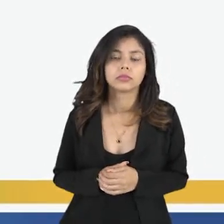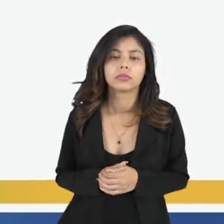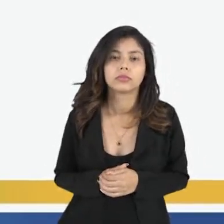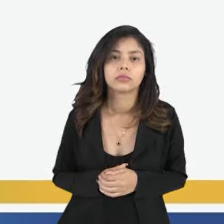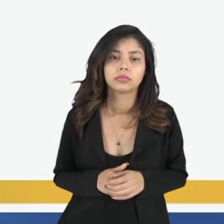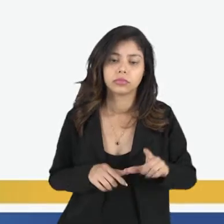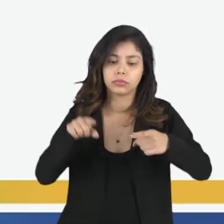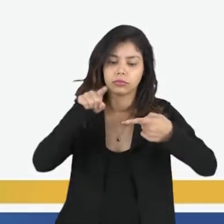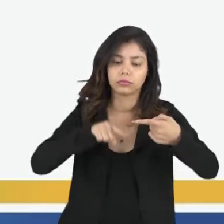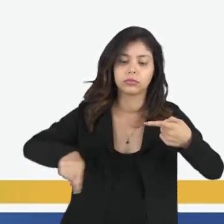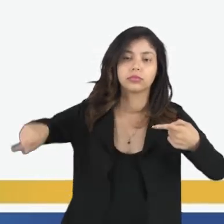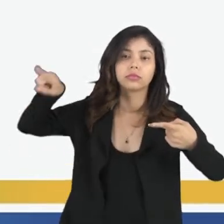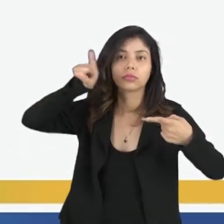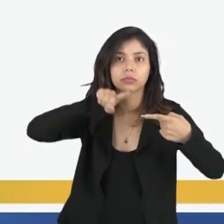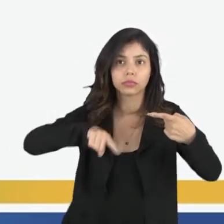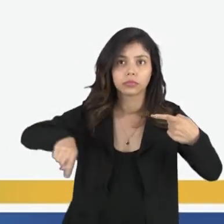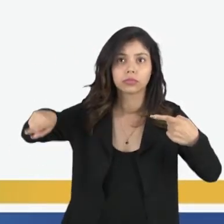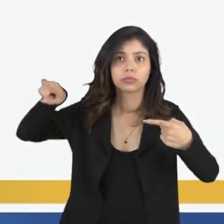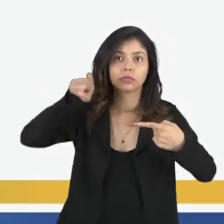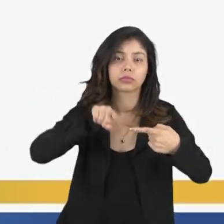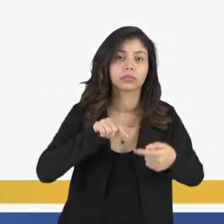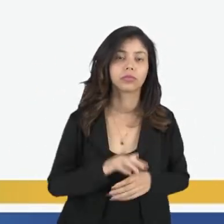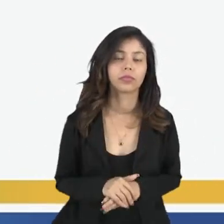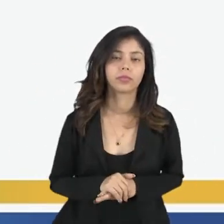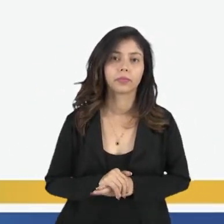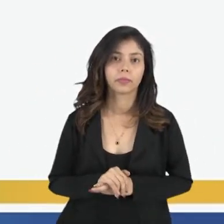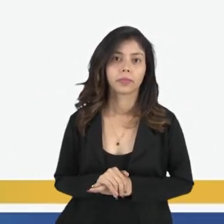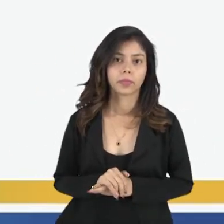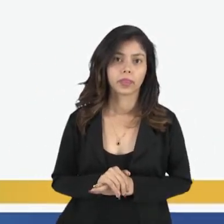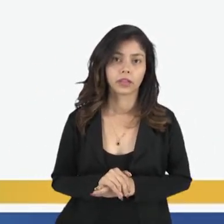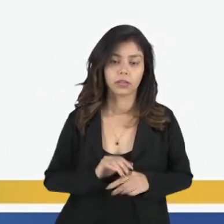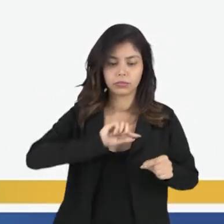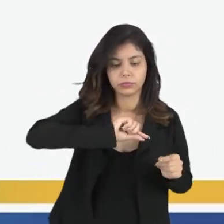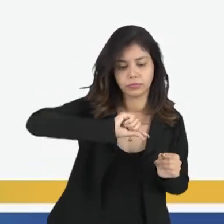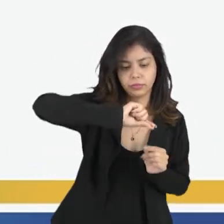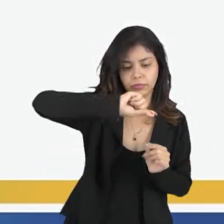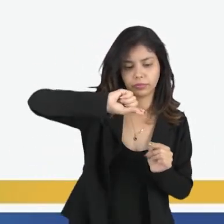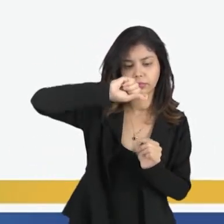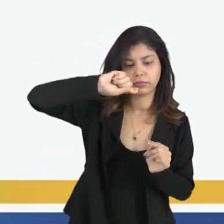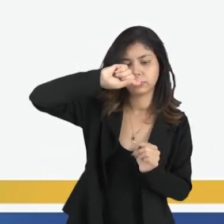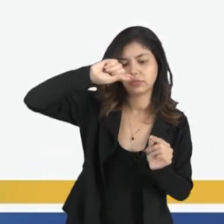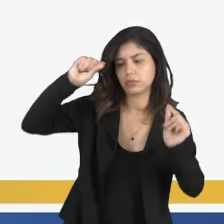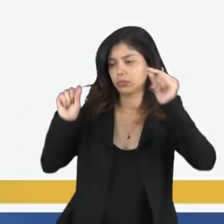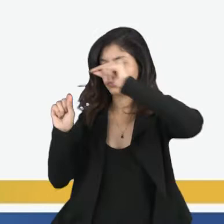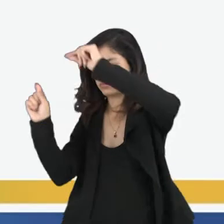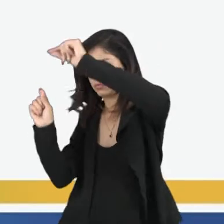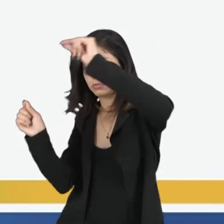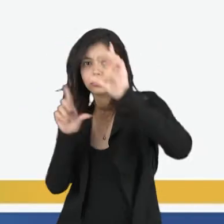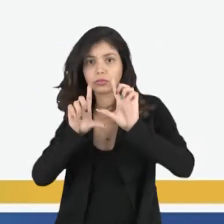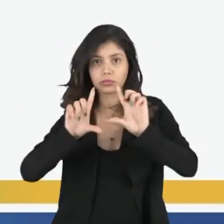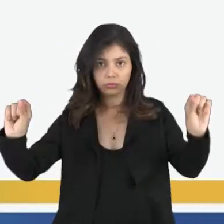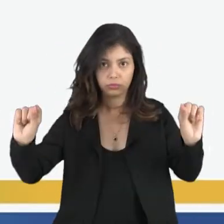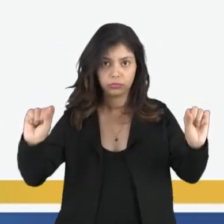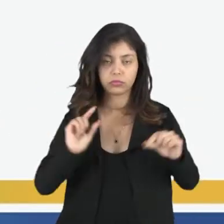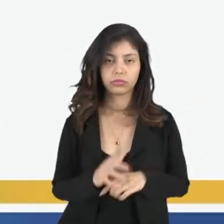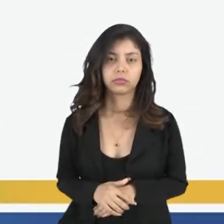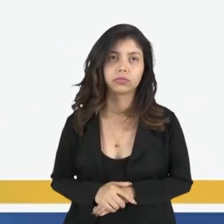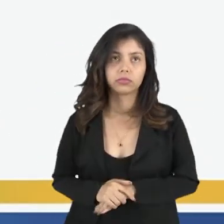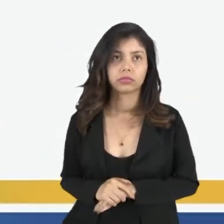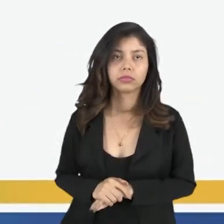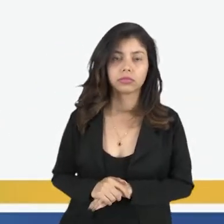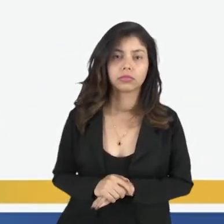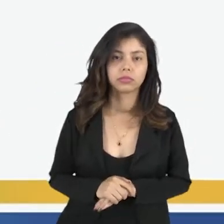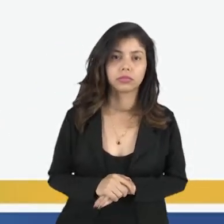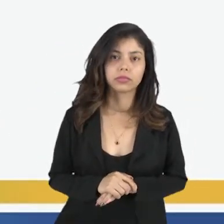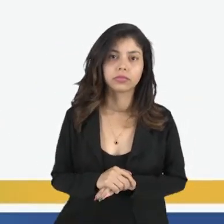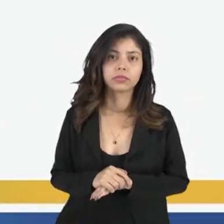uma esfera de circunferência e nas suas extremidades tinha duas saídas. E